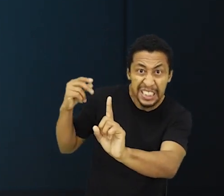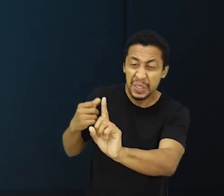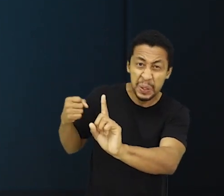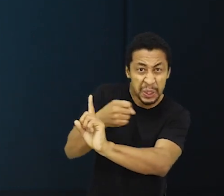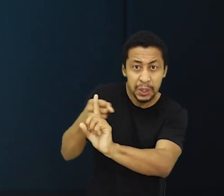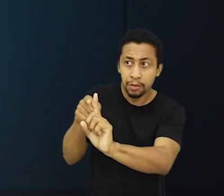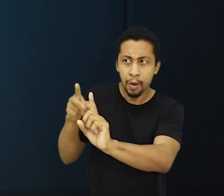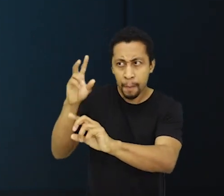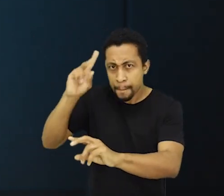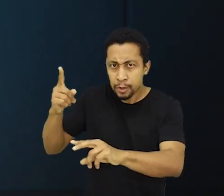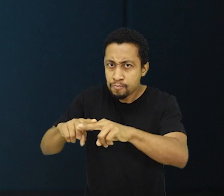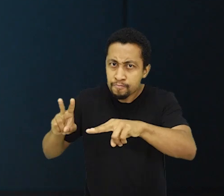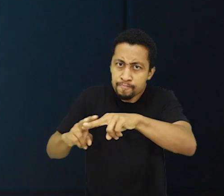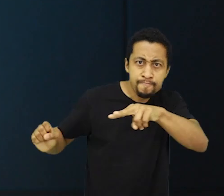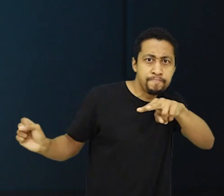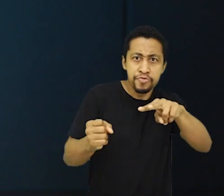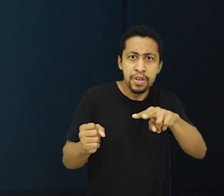sabia perfeitamente que aí